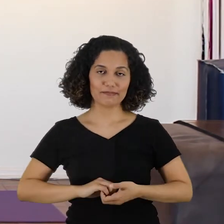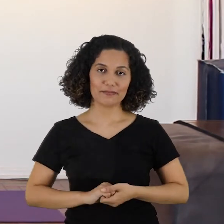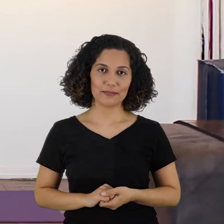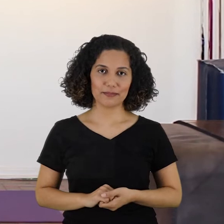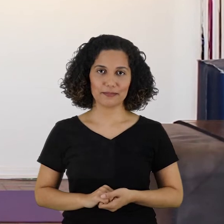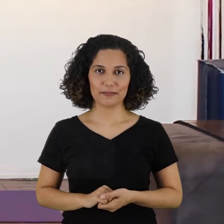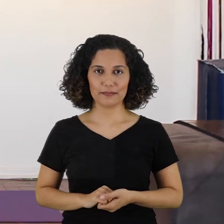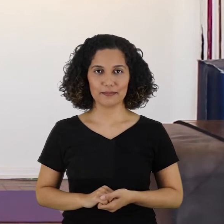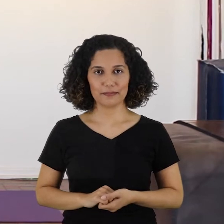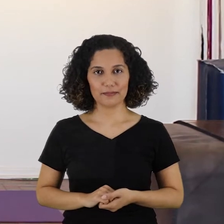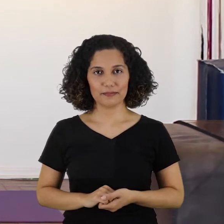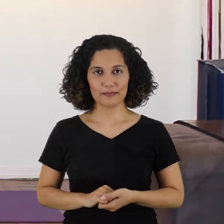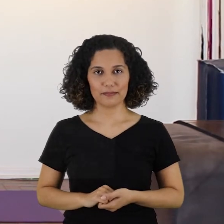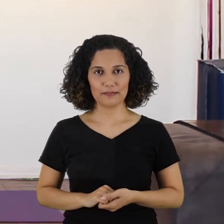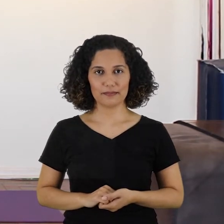agora o seu lado esquerdo.